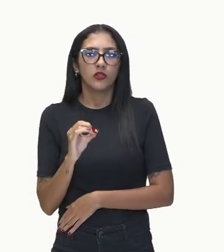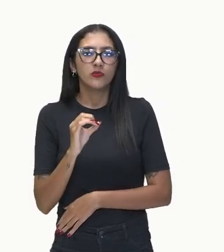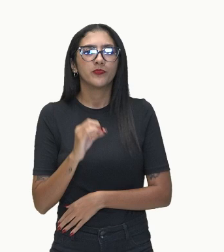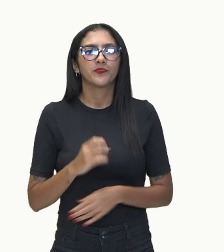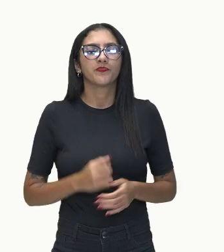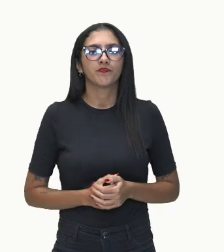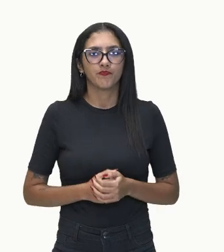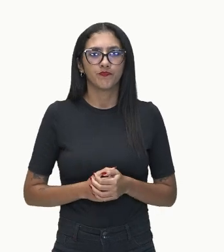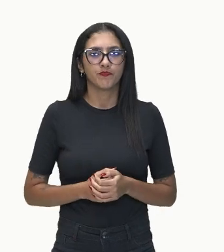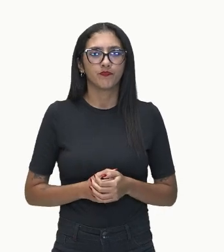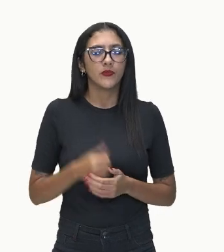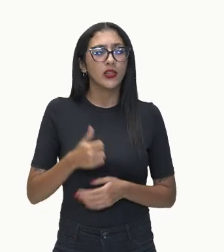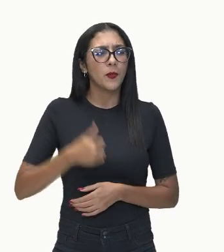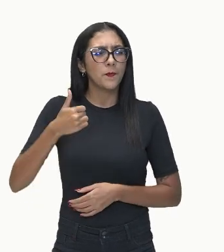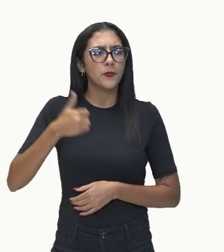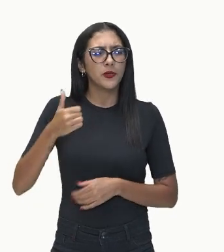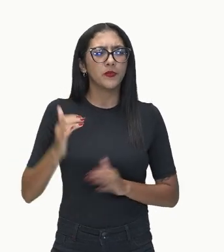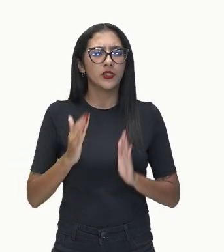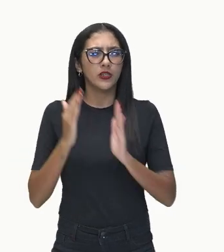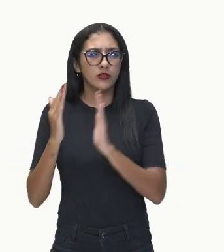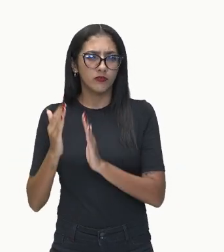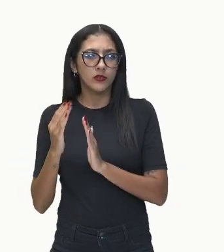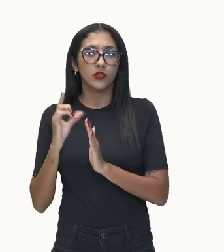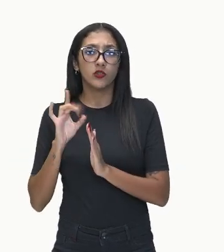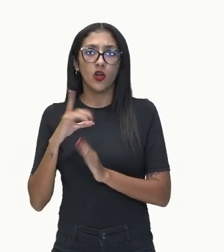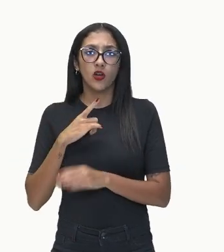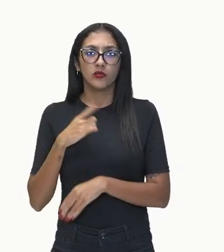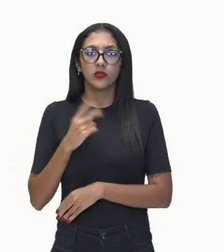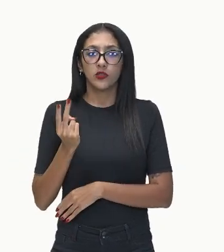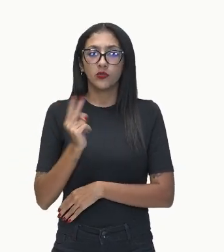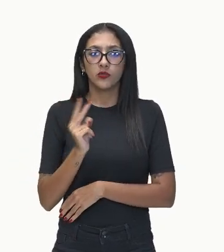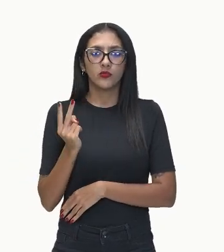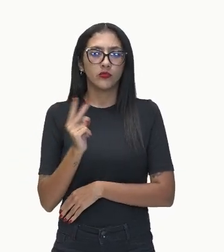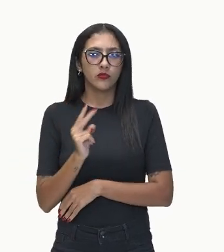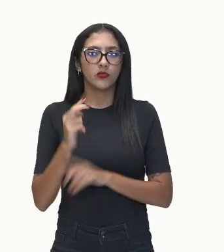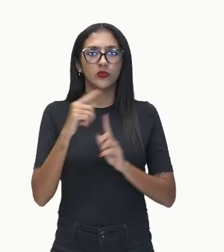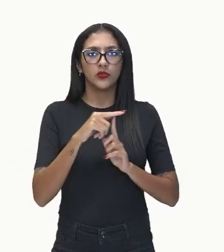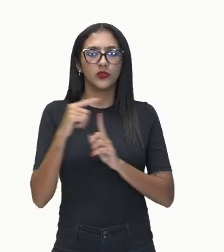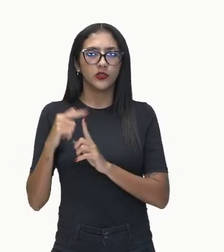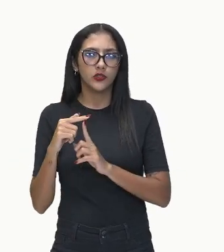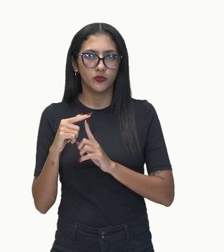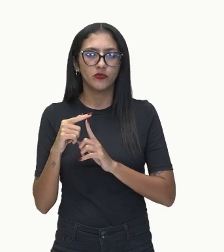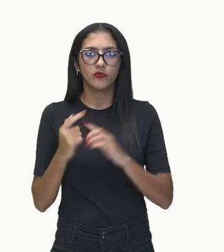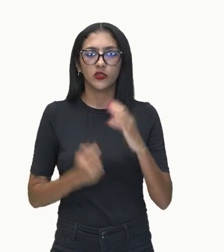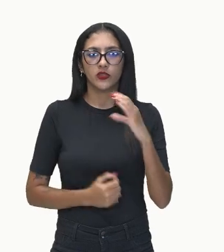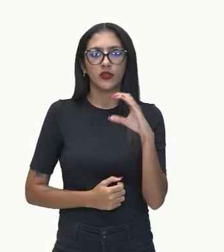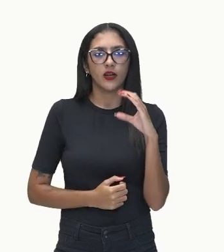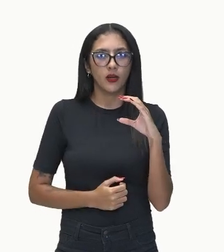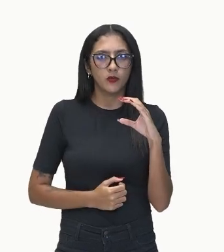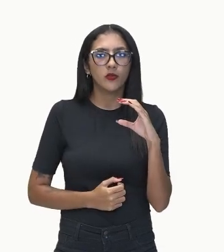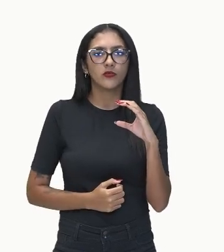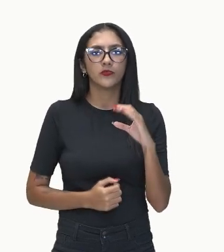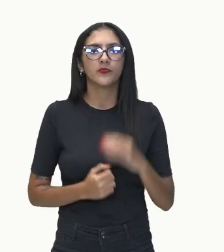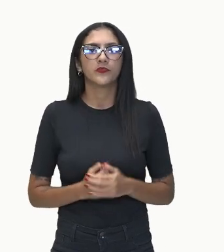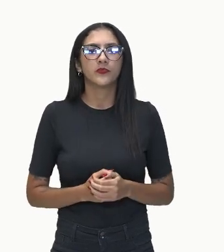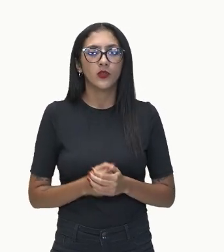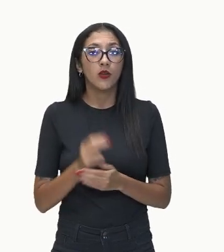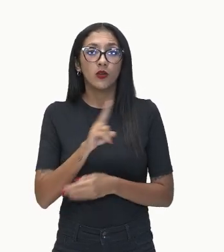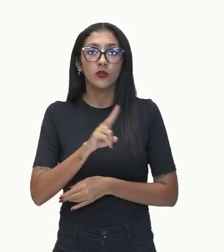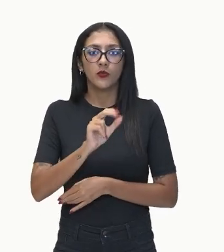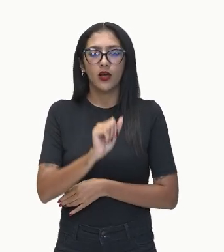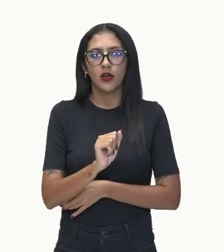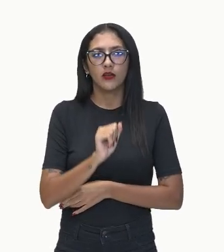no naftaleno, só existem 2 tipos de carbonos. Esses carbonos de cima e de baixo são chamados de alfa, por isso